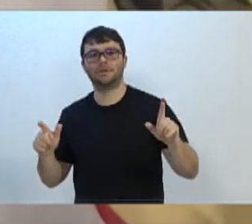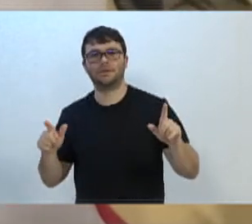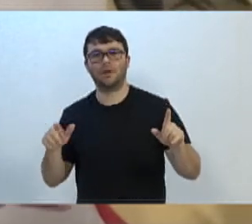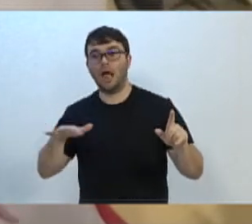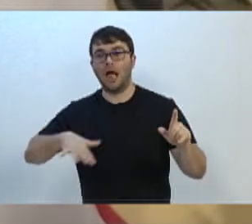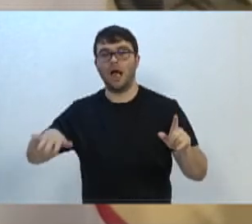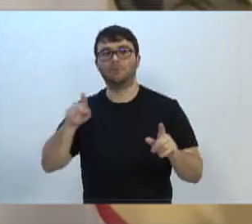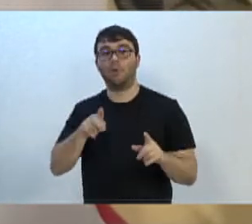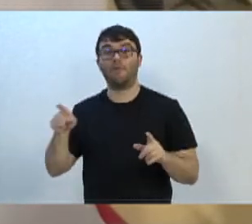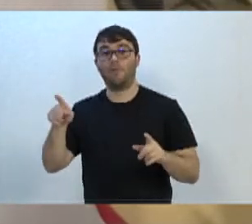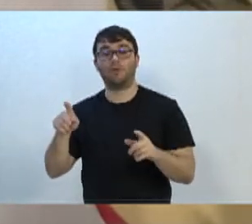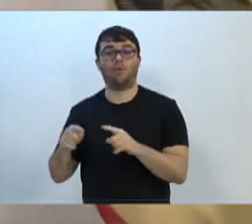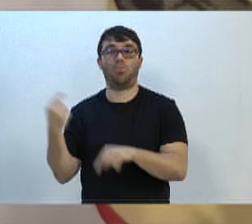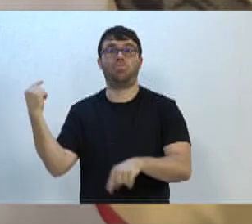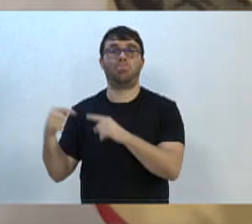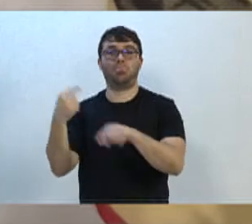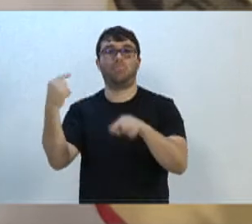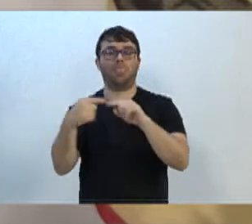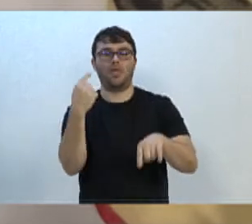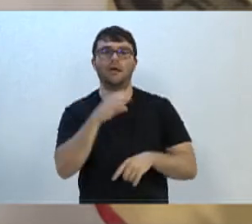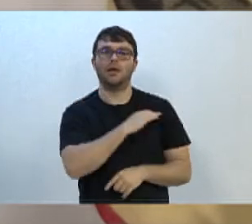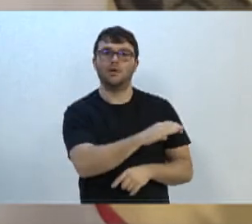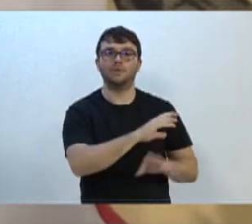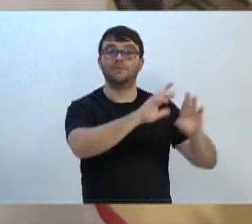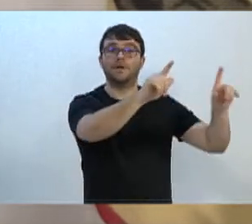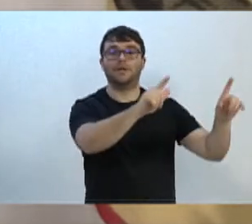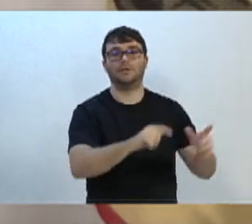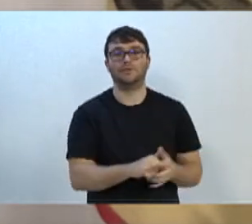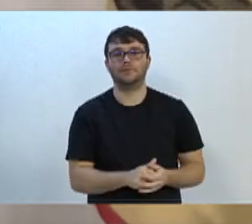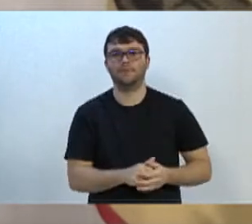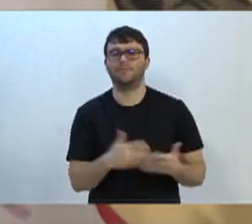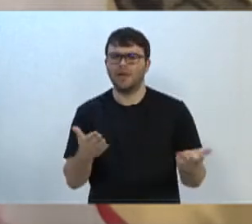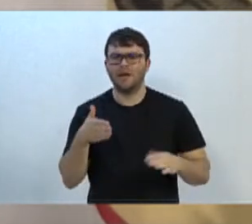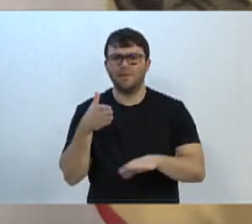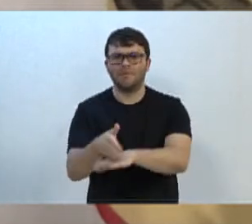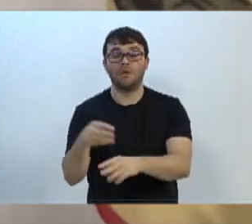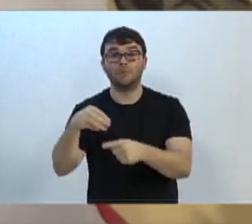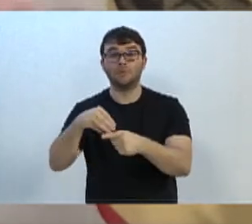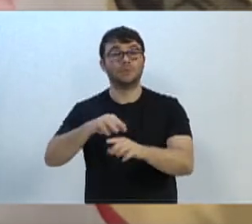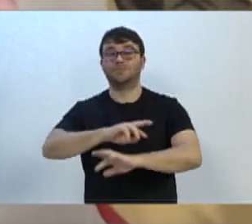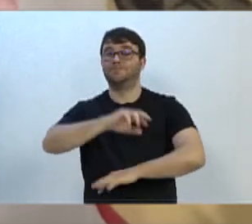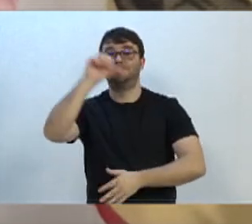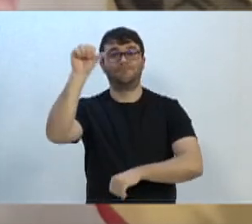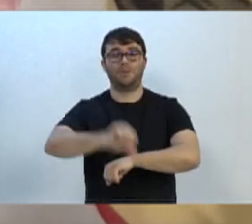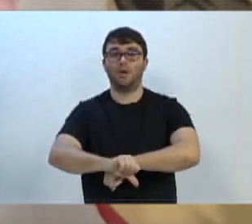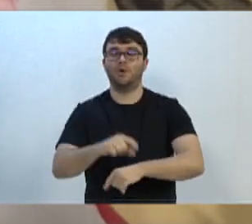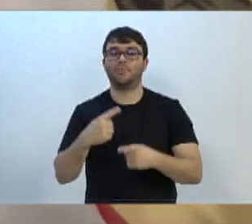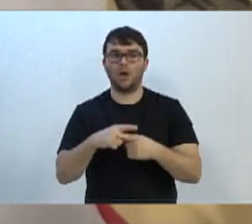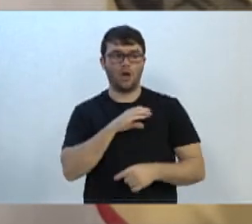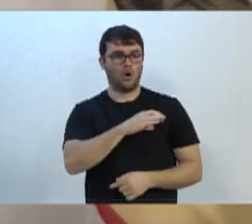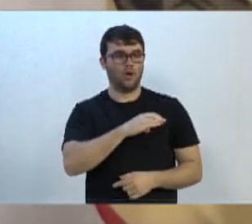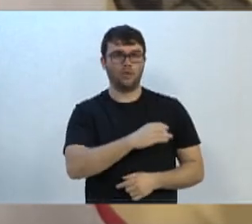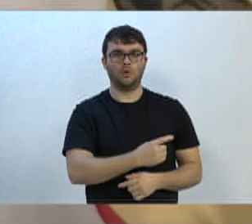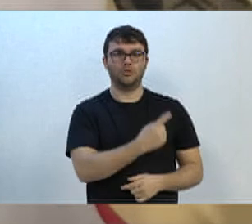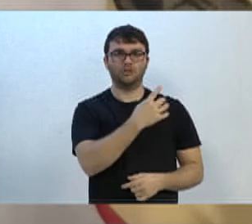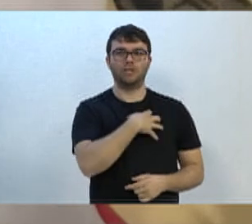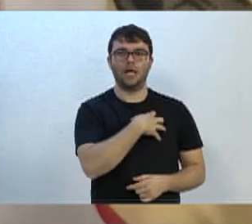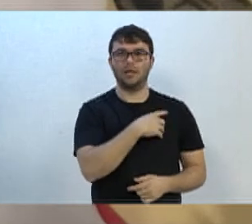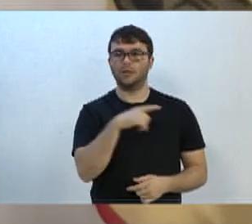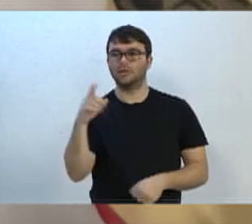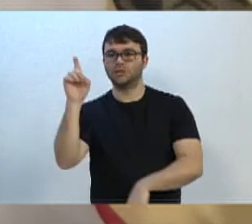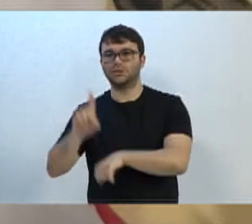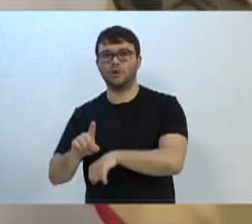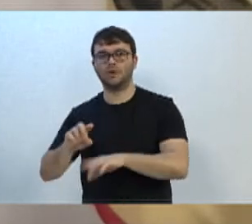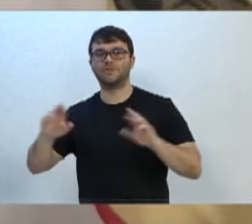dos professores assim entendíamos coordenador falava outra E aí quando foi o município foi pior ainda né porque de coordenação coordenador falava uma linguagem um diretor falava